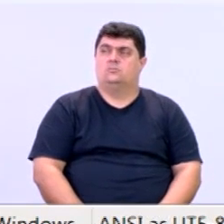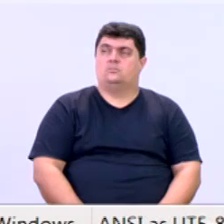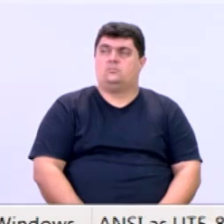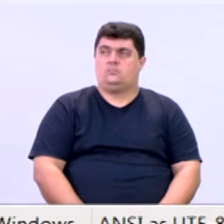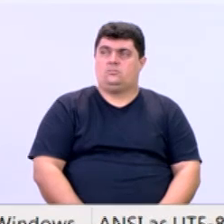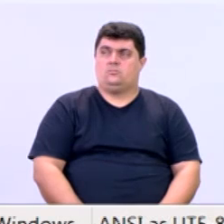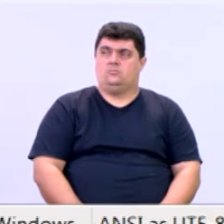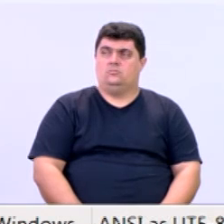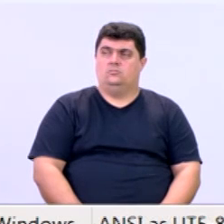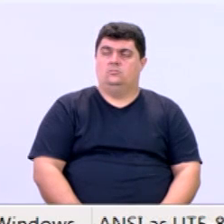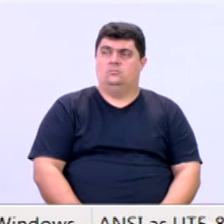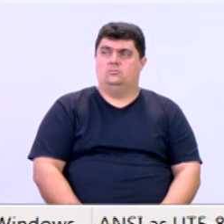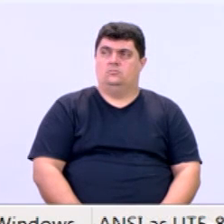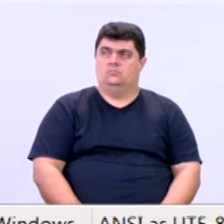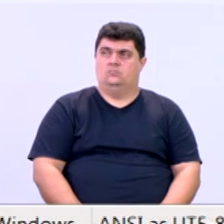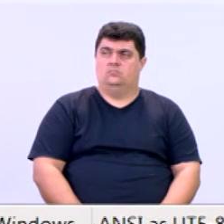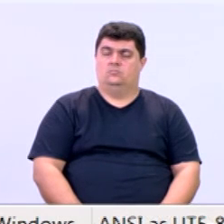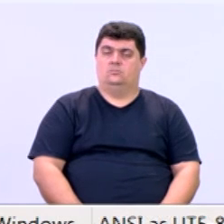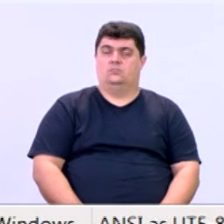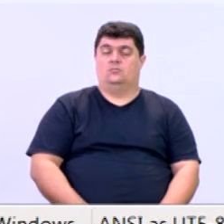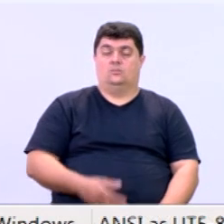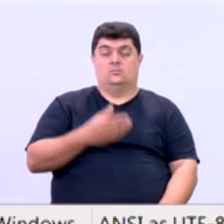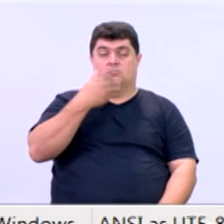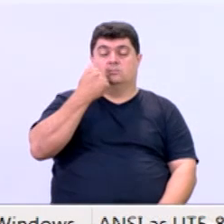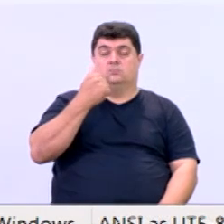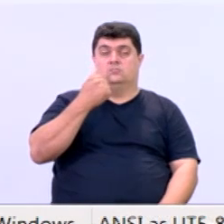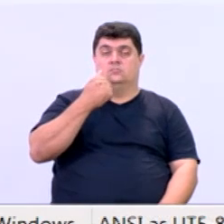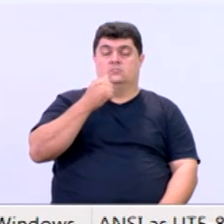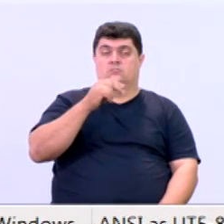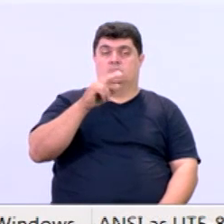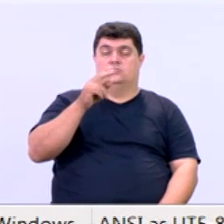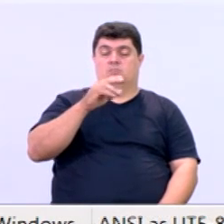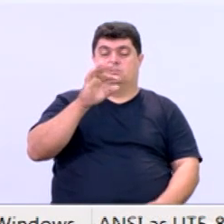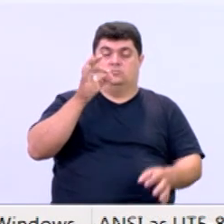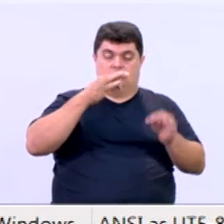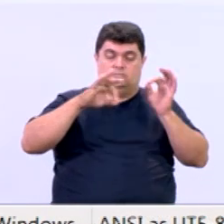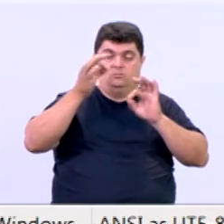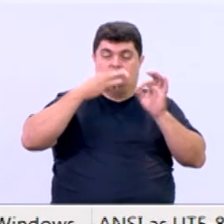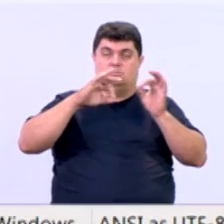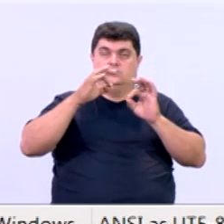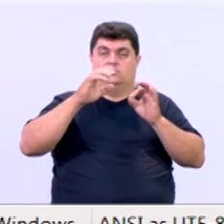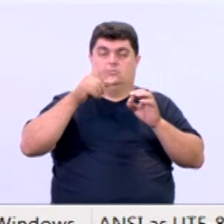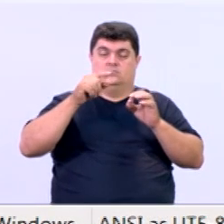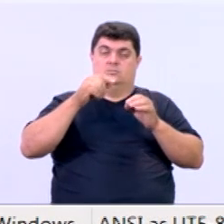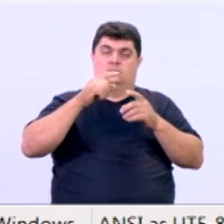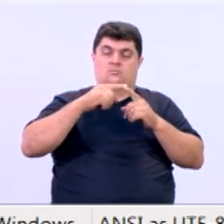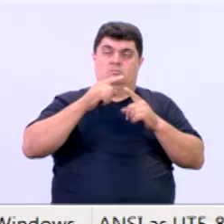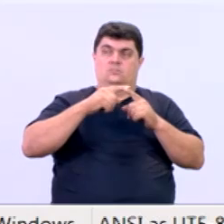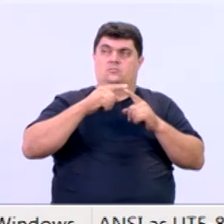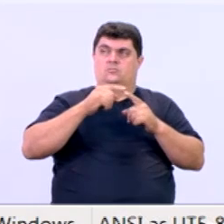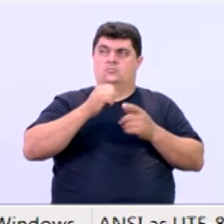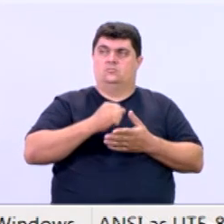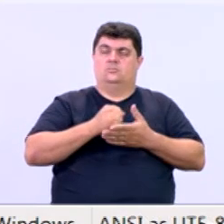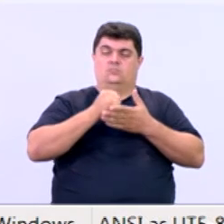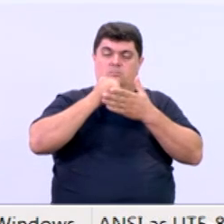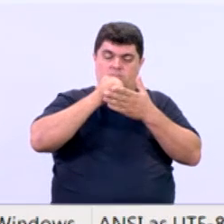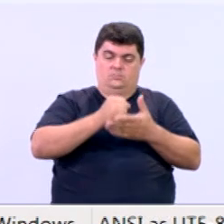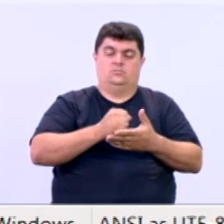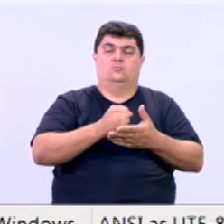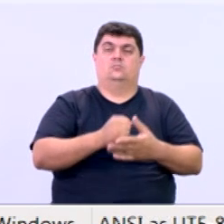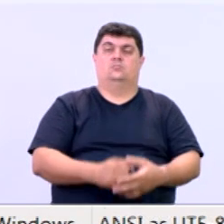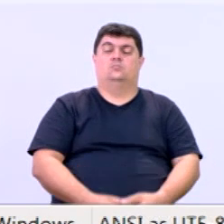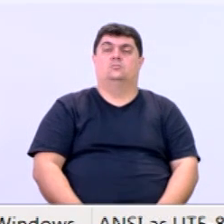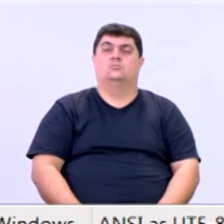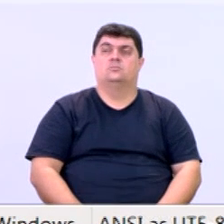nome tag. A vantagem de usar o Notepad++, por exemplo, é que ele já